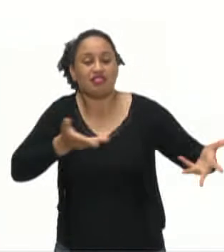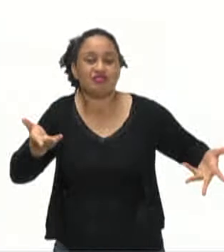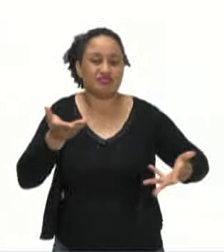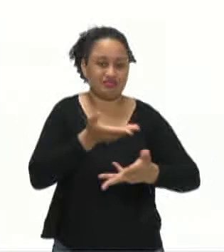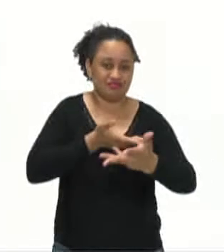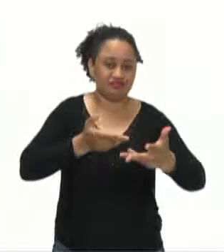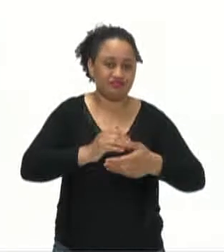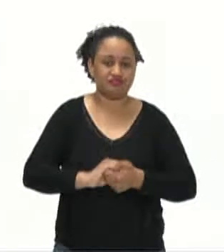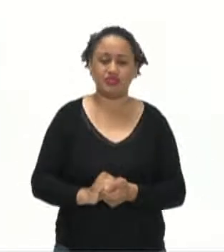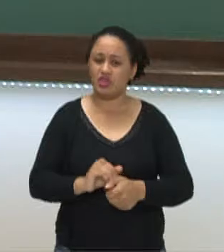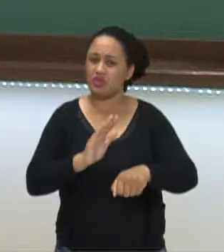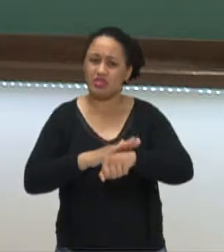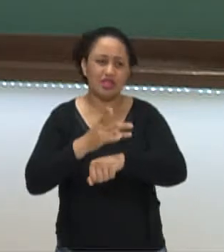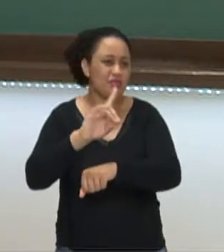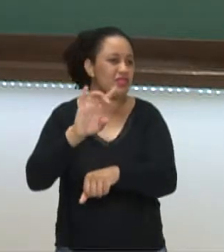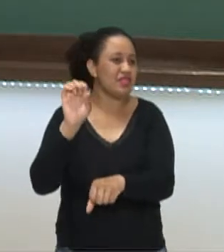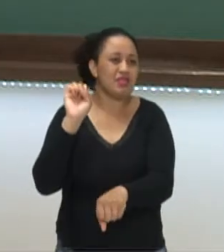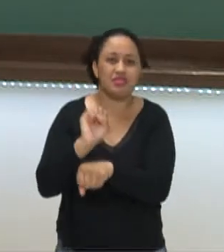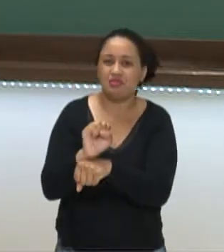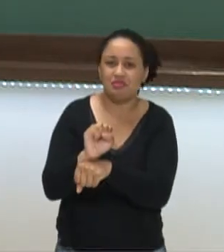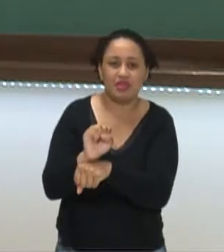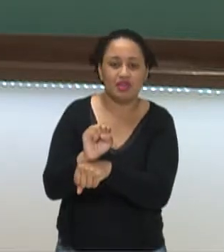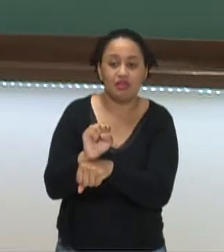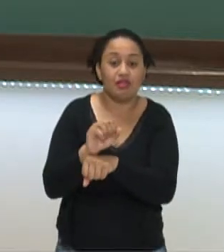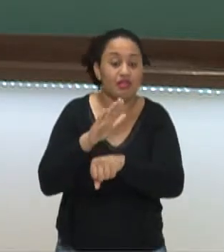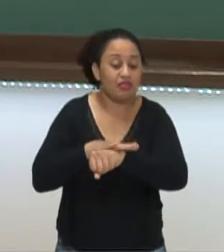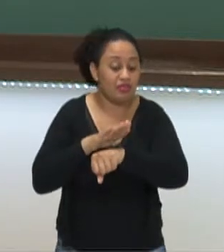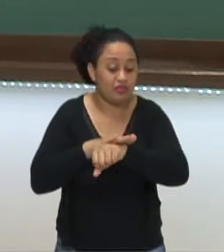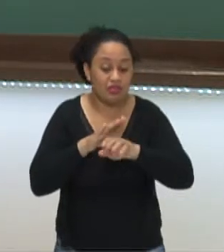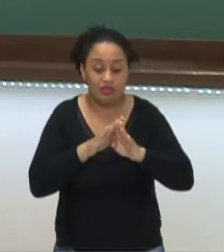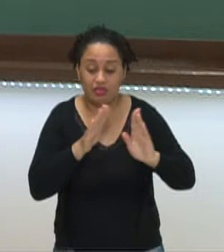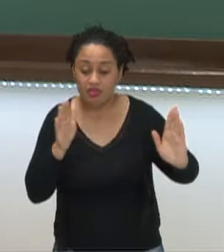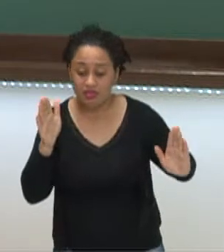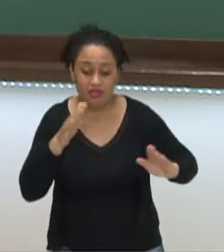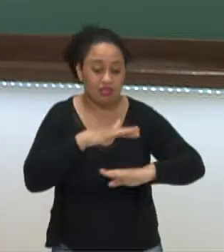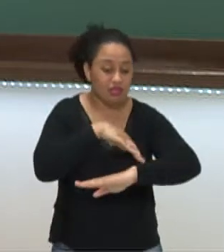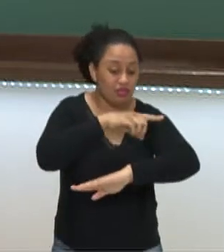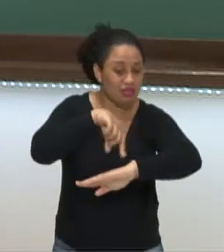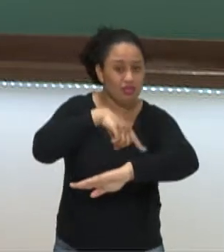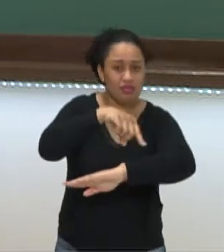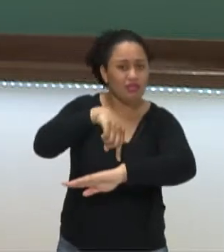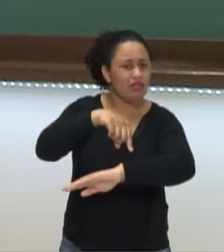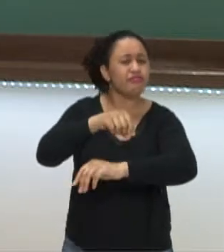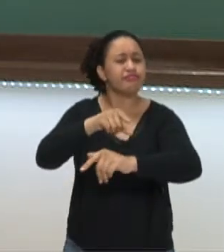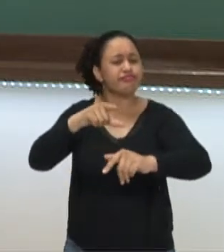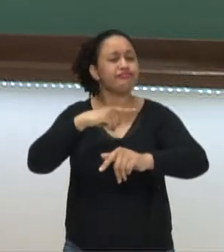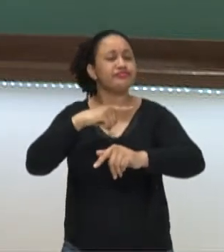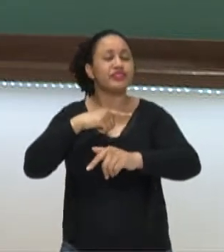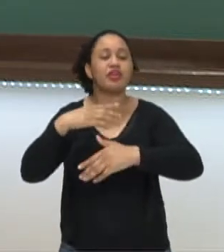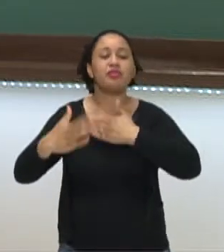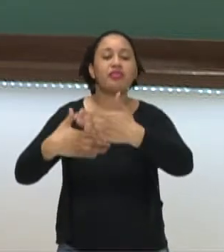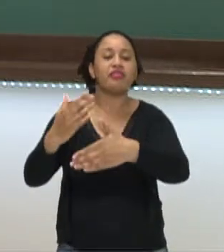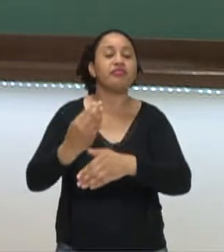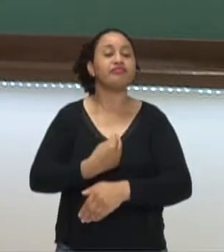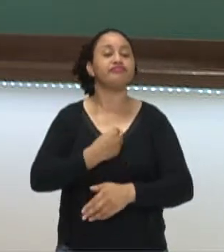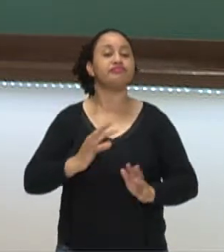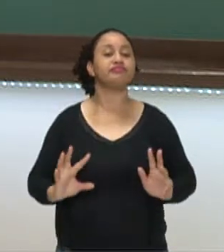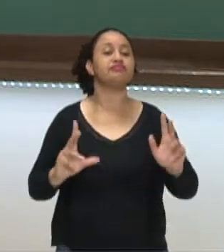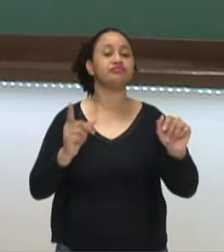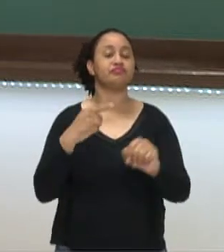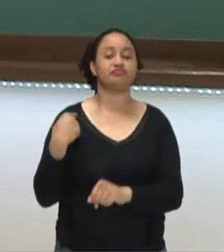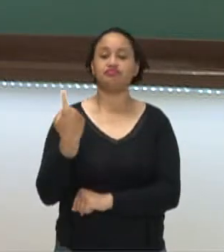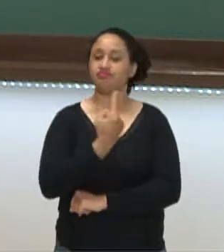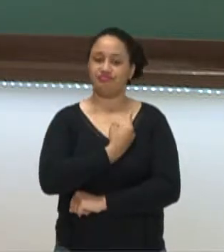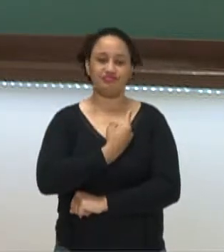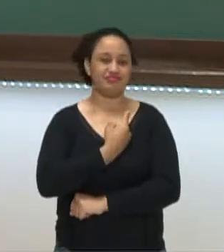ninguém. Tempo, essa grande engrenagem que está ao redor, movendo a vida de todos nós, ele